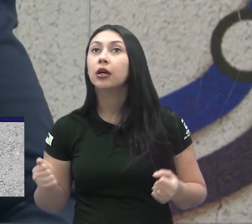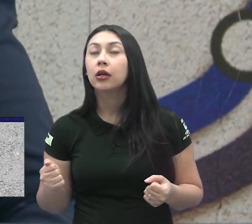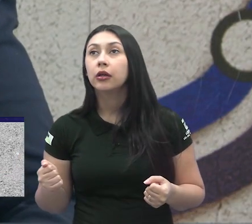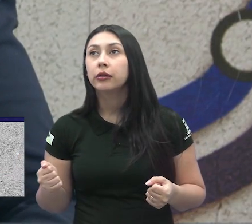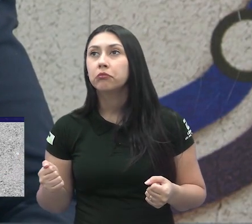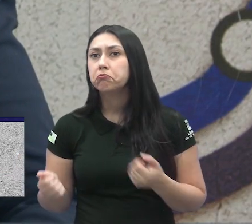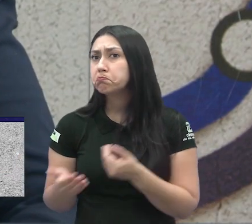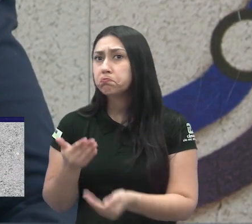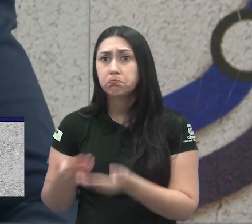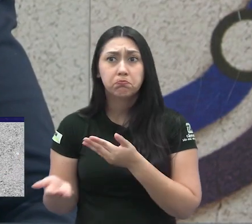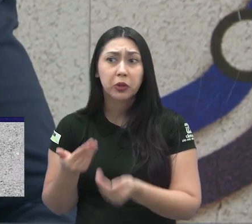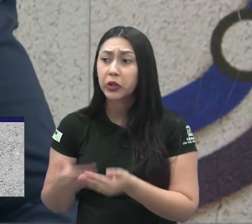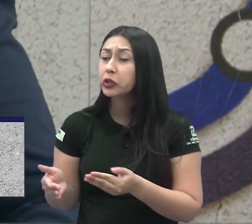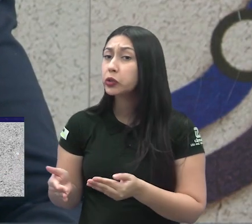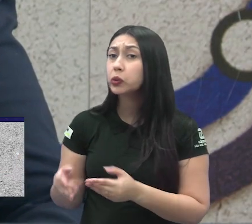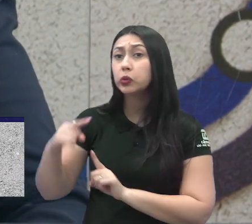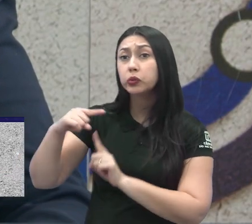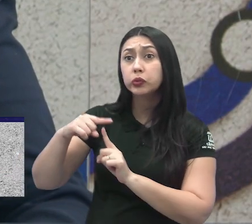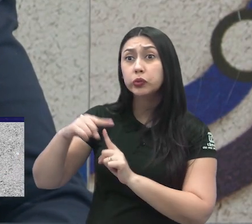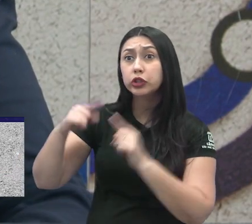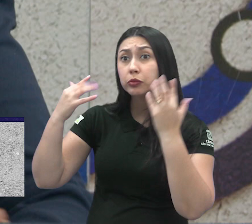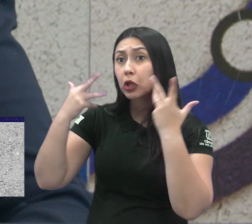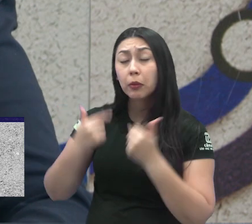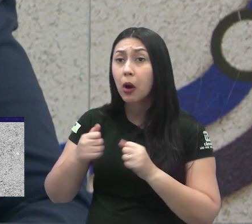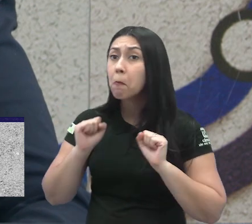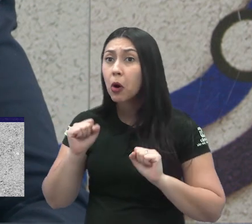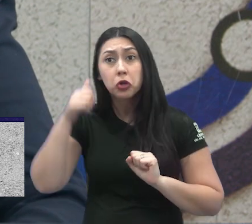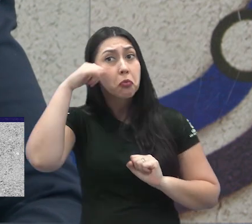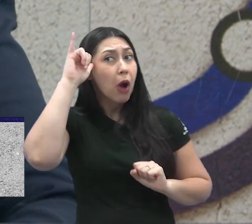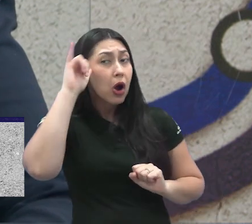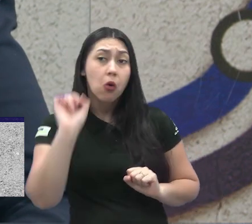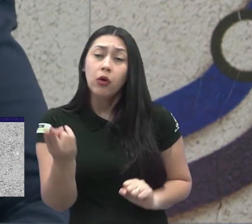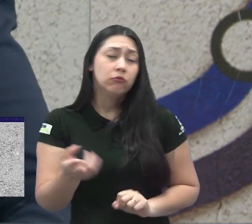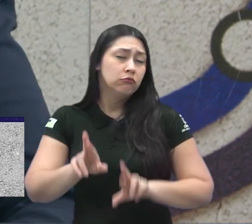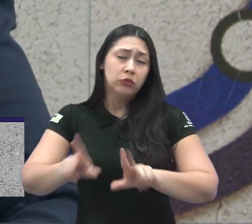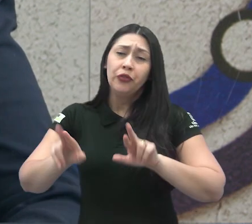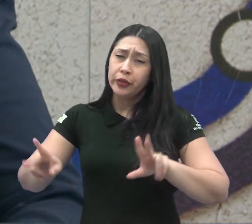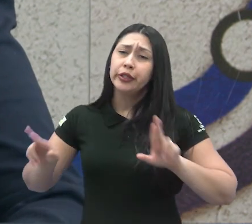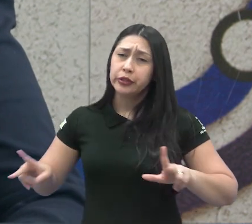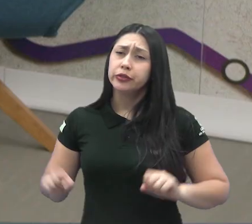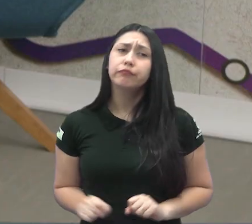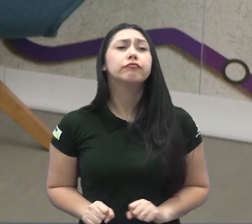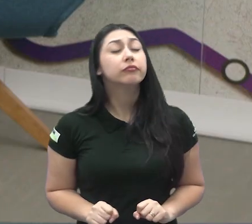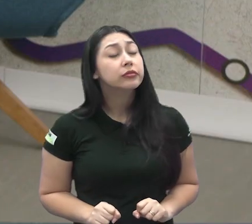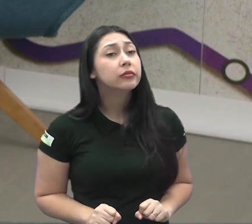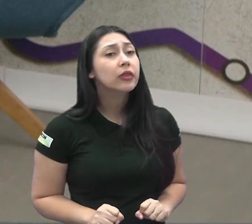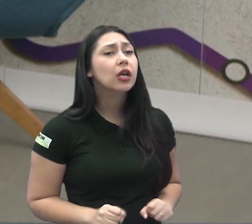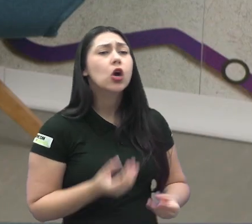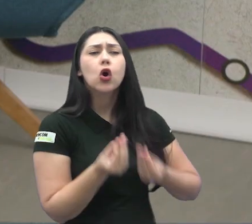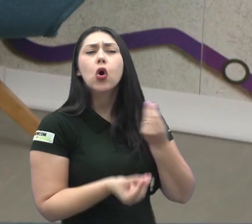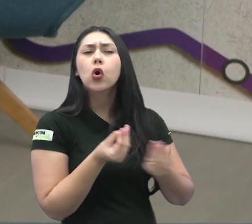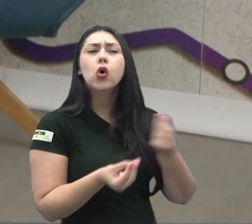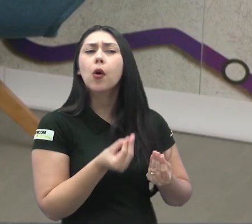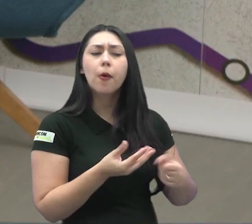qual pode ser de bovinocultura ou qualquer outra produção animal. Bacana. Bruna, como a